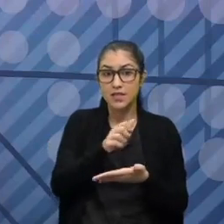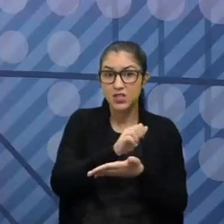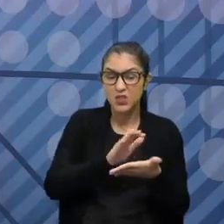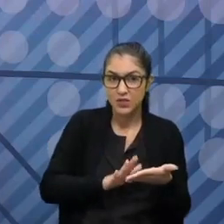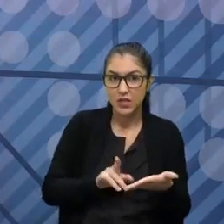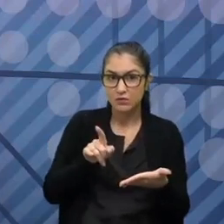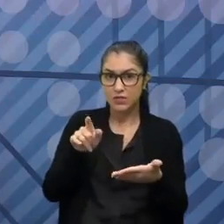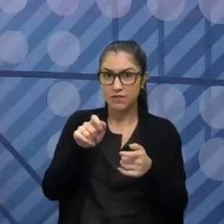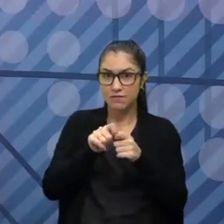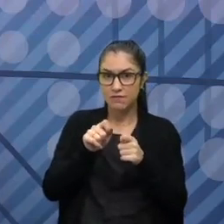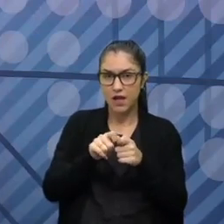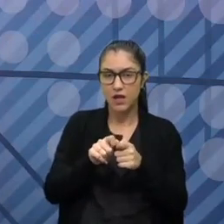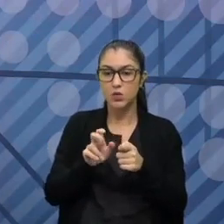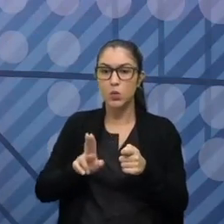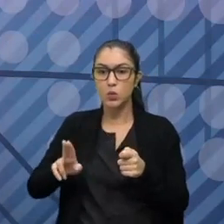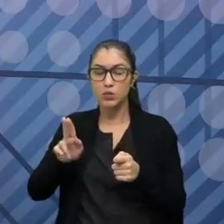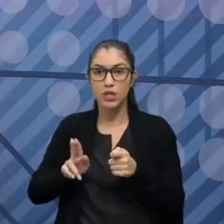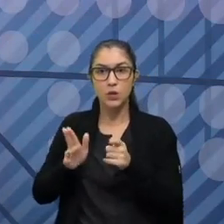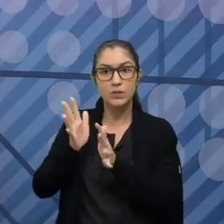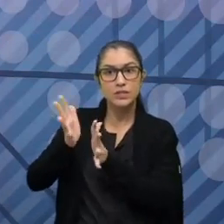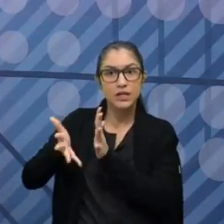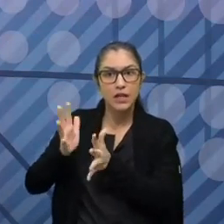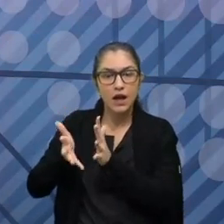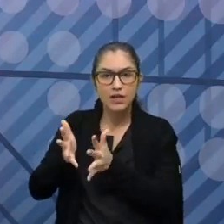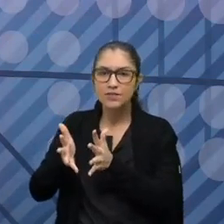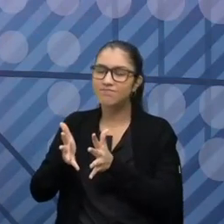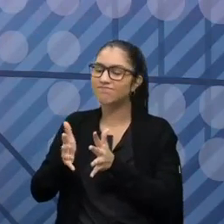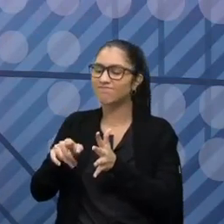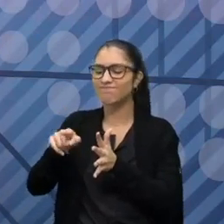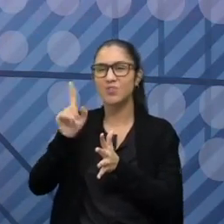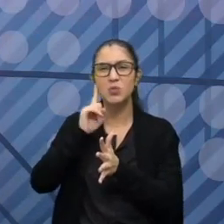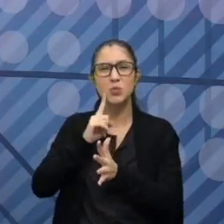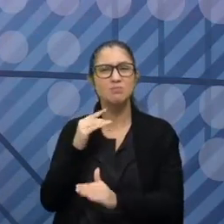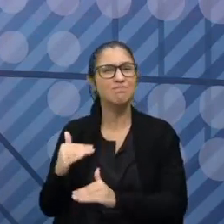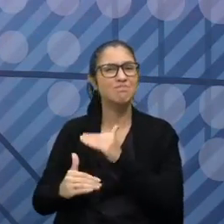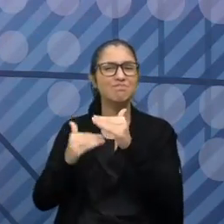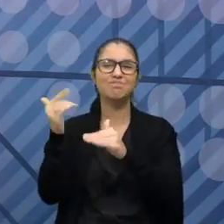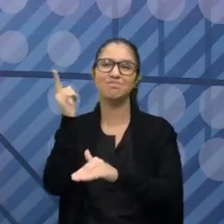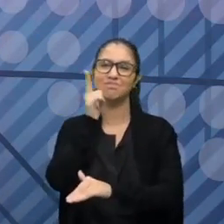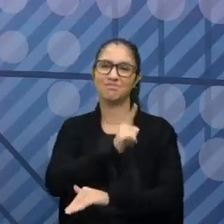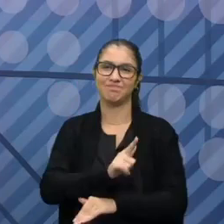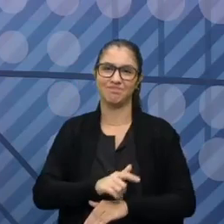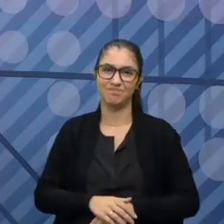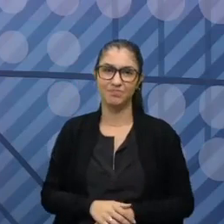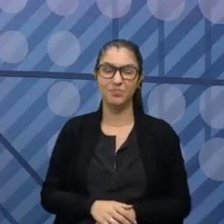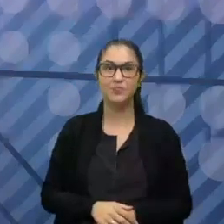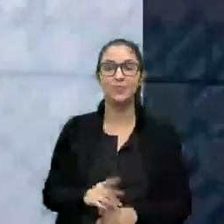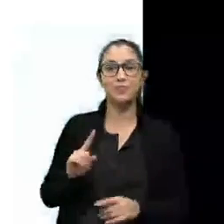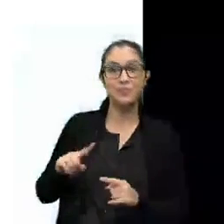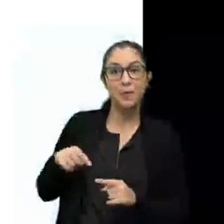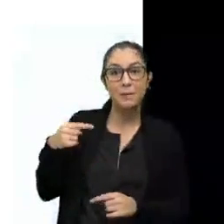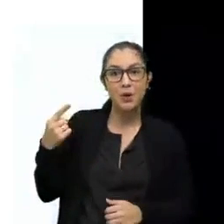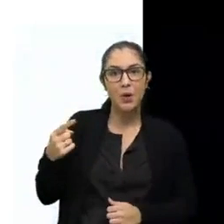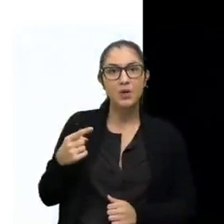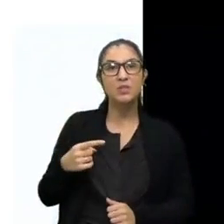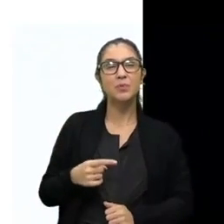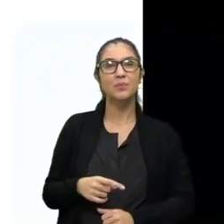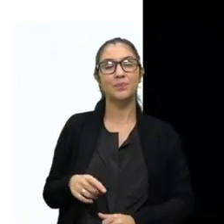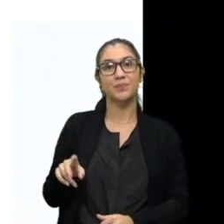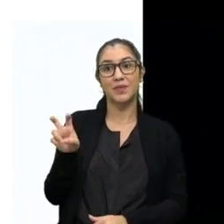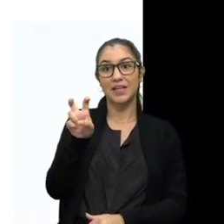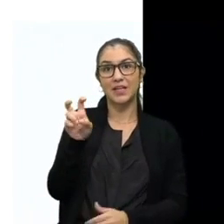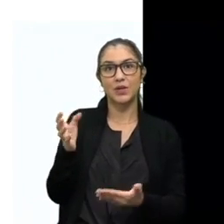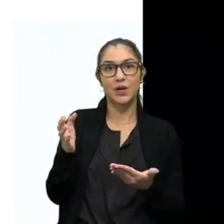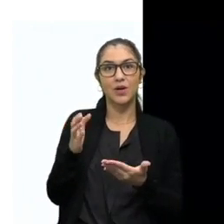são realizadas com o intermédio da língua de sinais, o crescimento do surdo é fantástico, tá bom? Vamos para o próximo, nós temos o 5º agora,